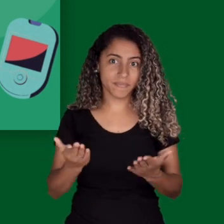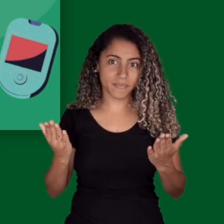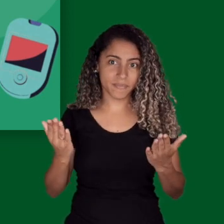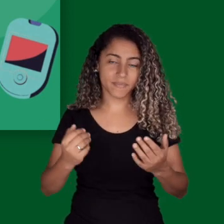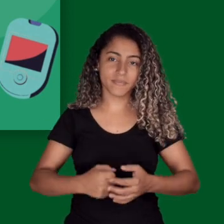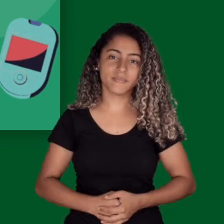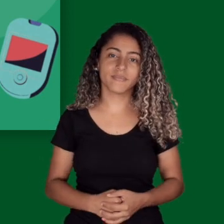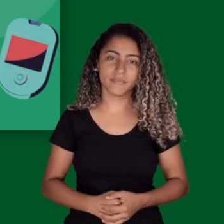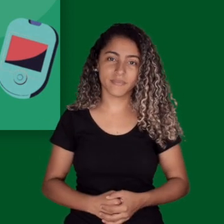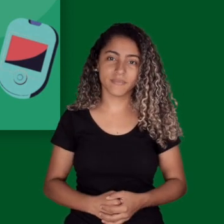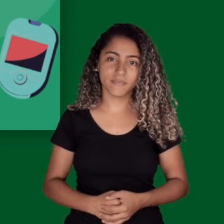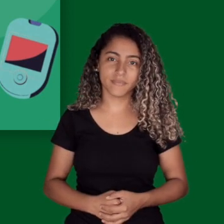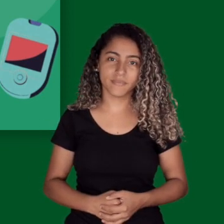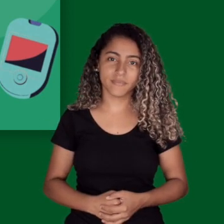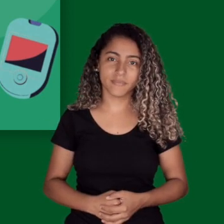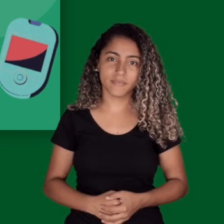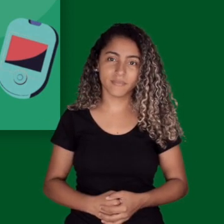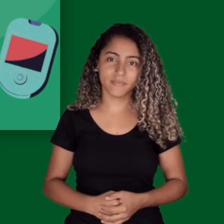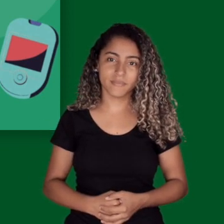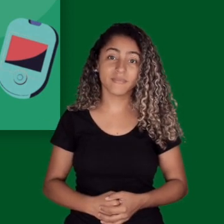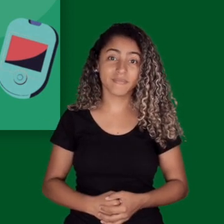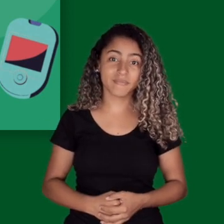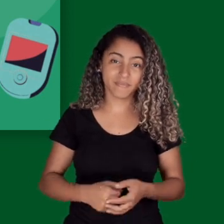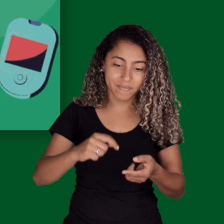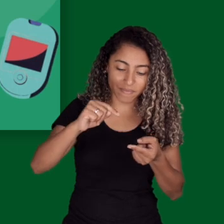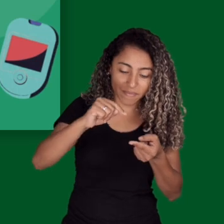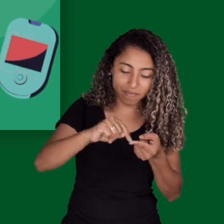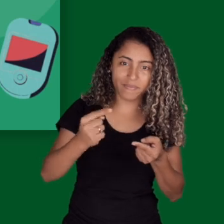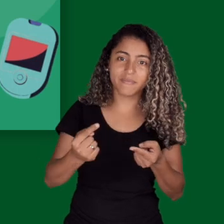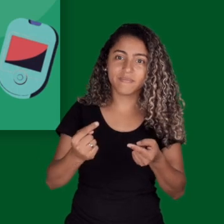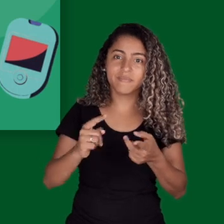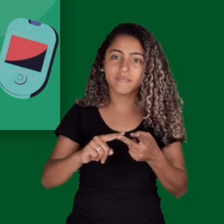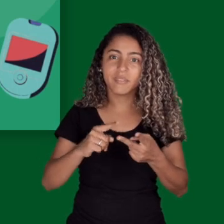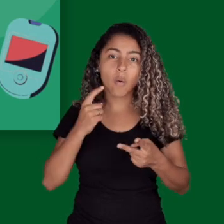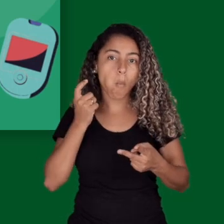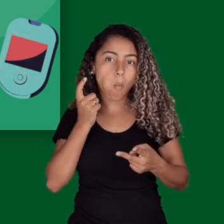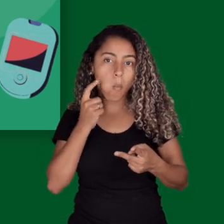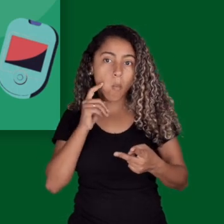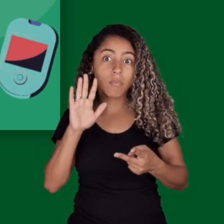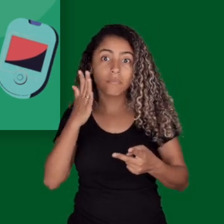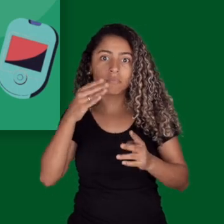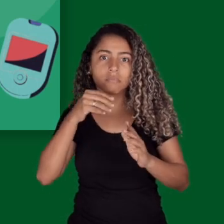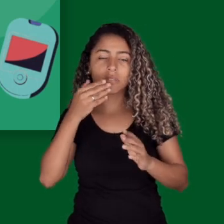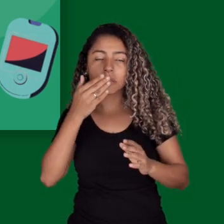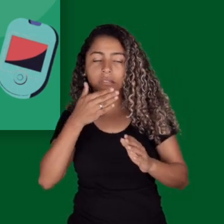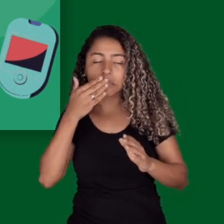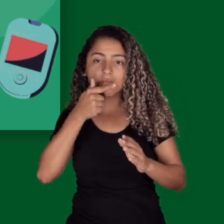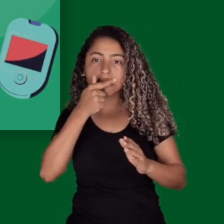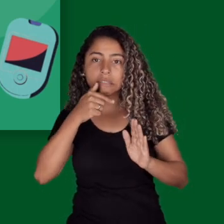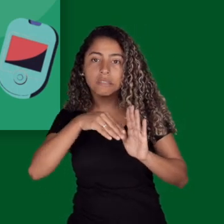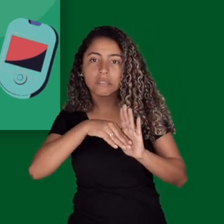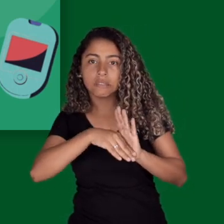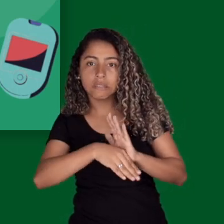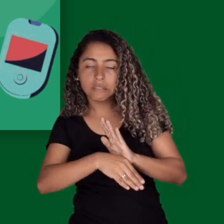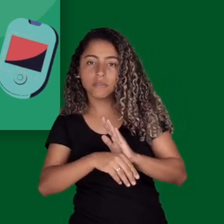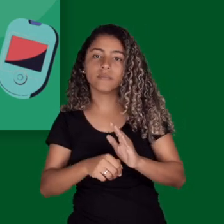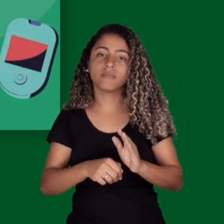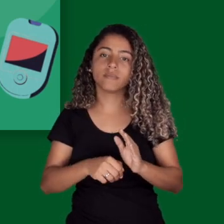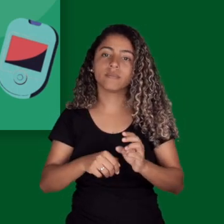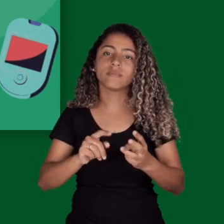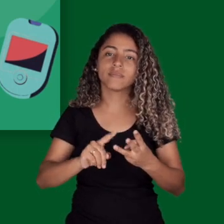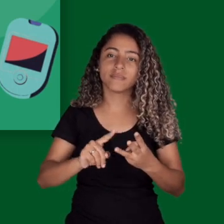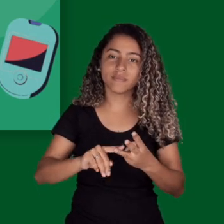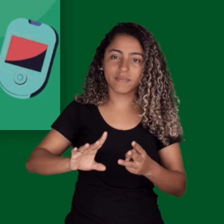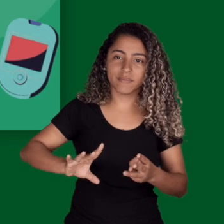glicemia, as balinhas, por causa de uma hipoglicemia, e a minha bomba de insulina, que é o dispositivo que eu uso